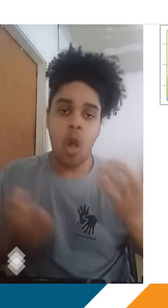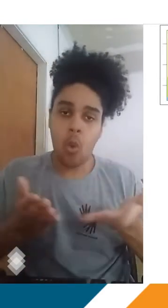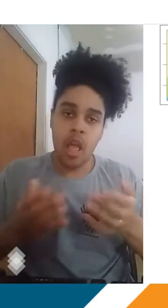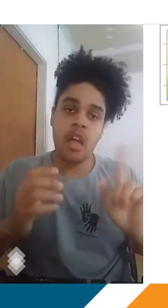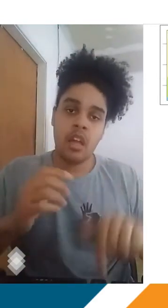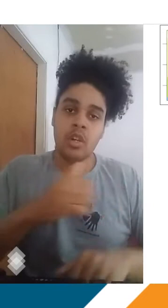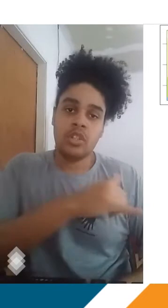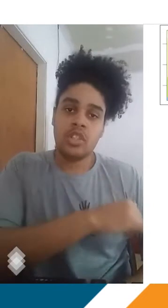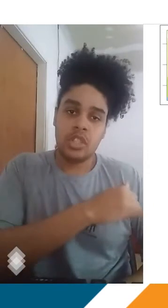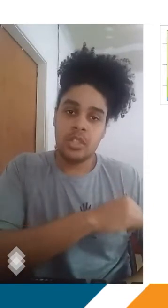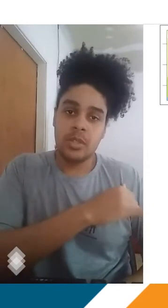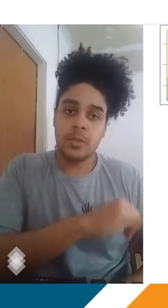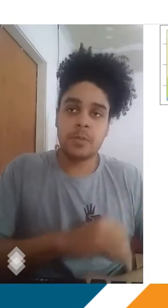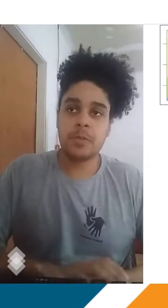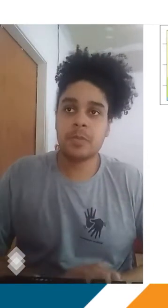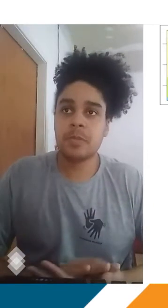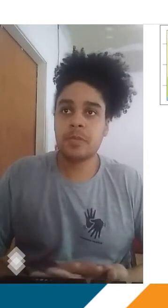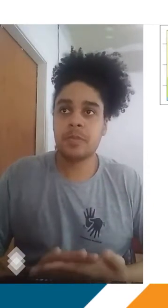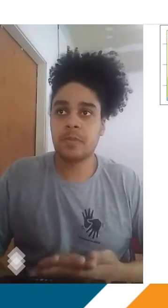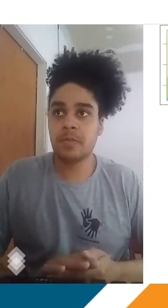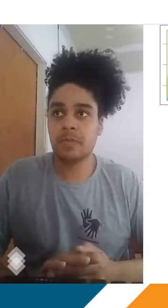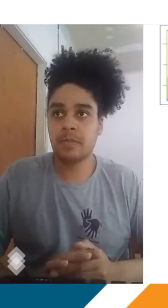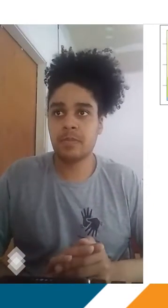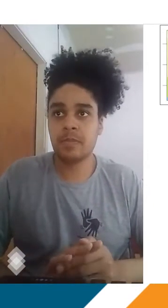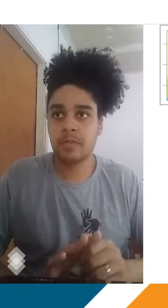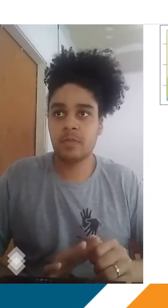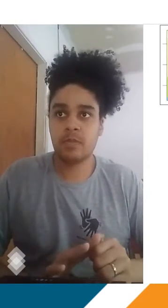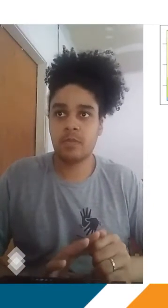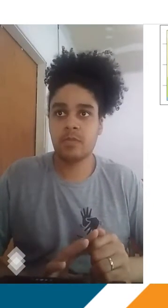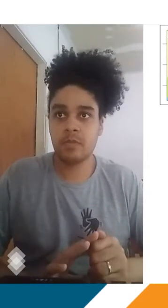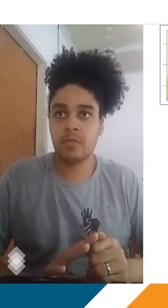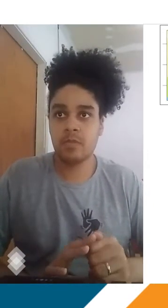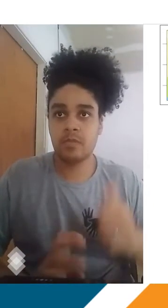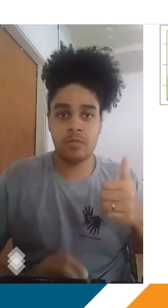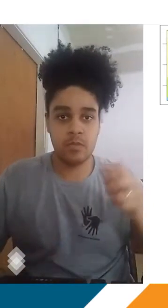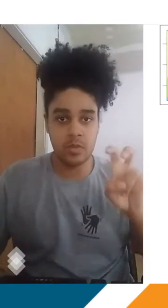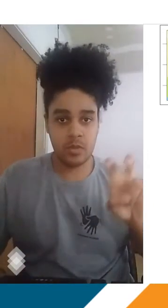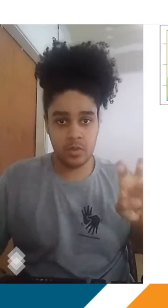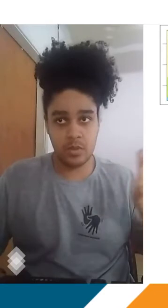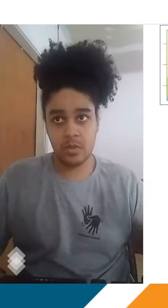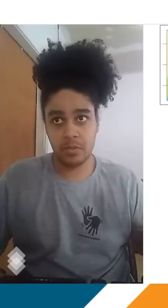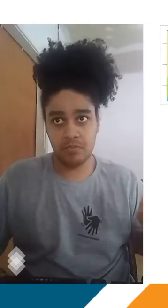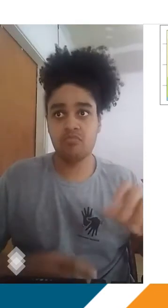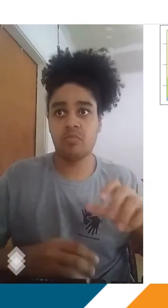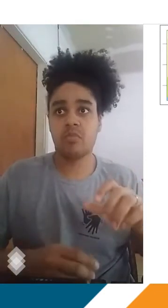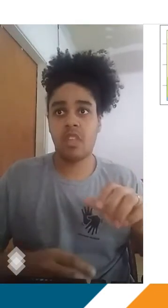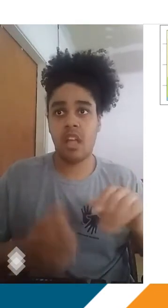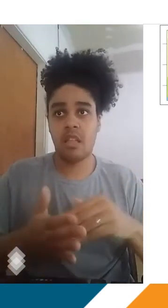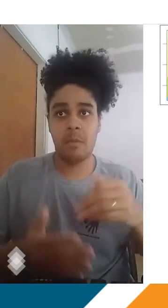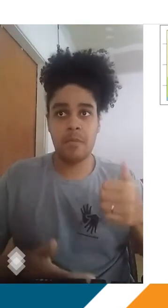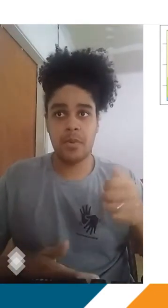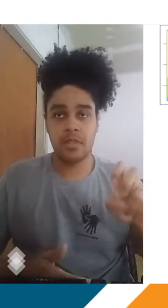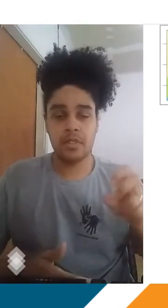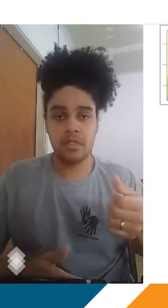se espalhar por todo o litoral brasileiro. Aproveitando dessa situação, um grupo de franceses sob o comando de Villegagnon se estabeleceu